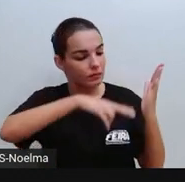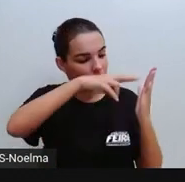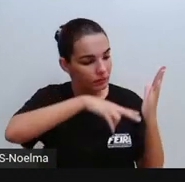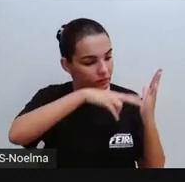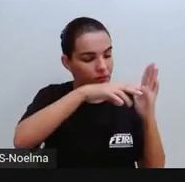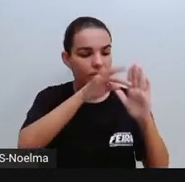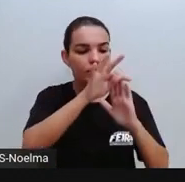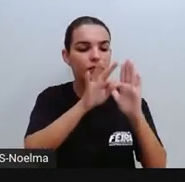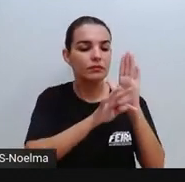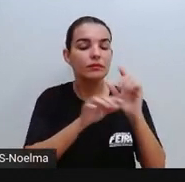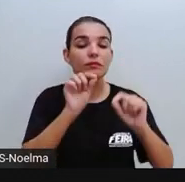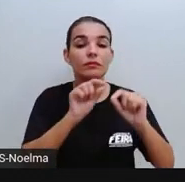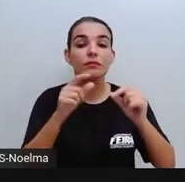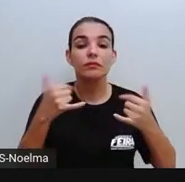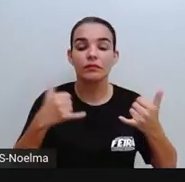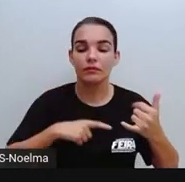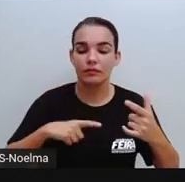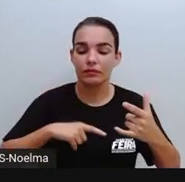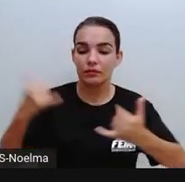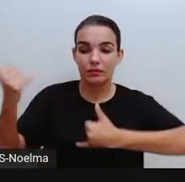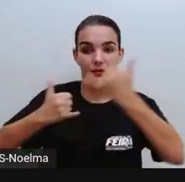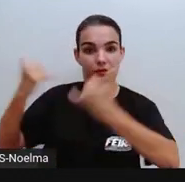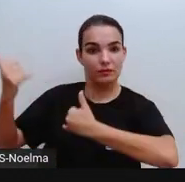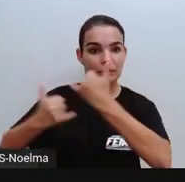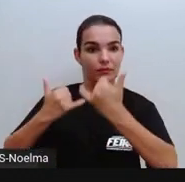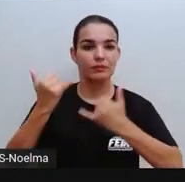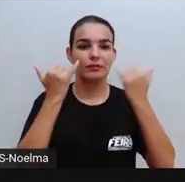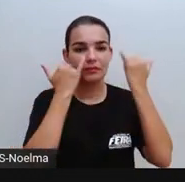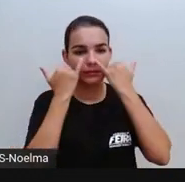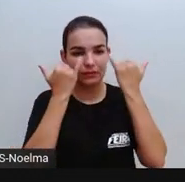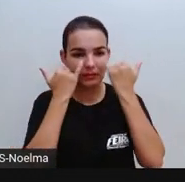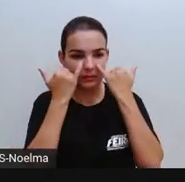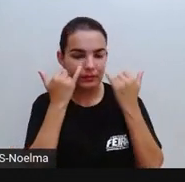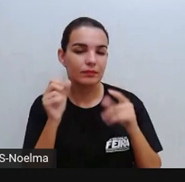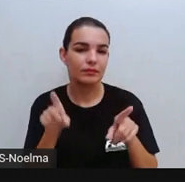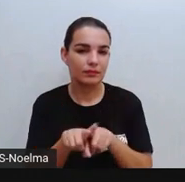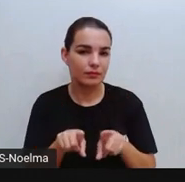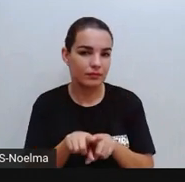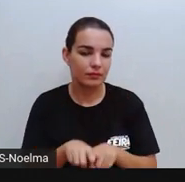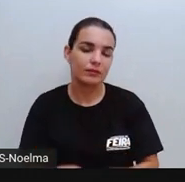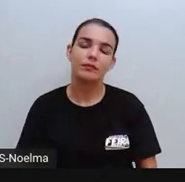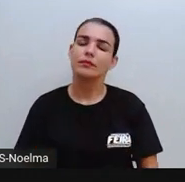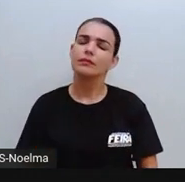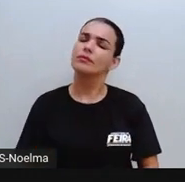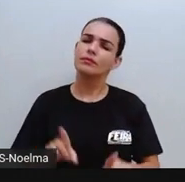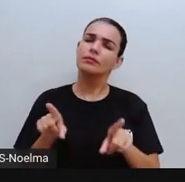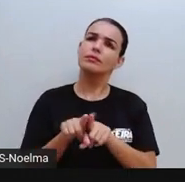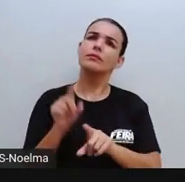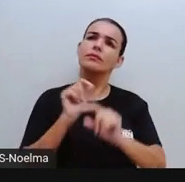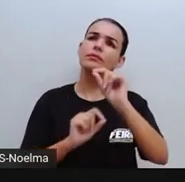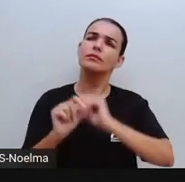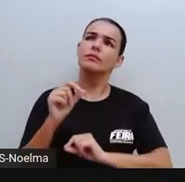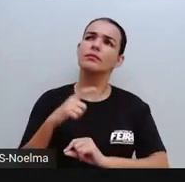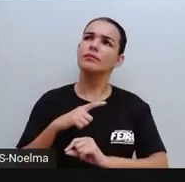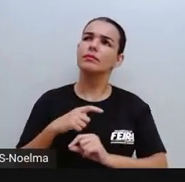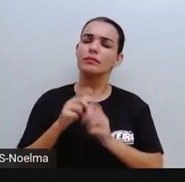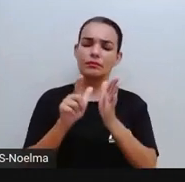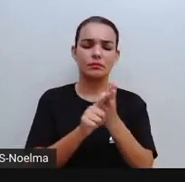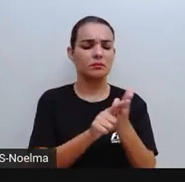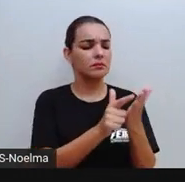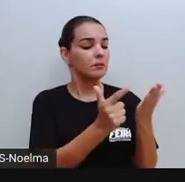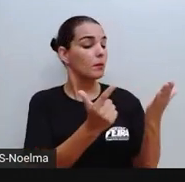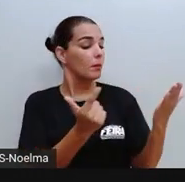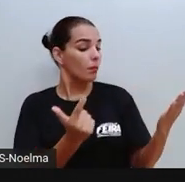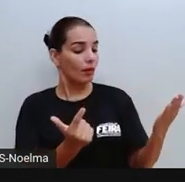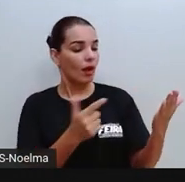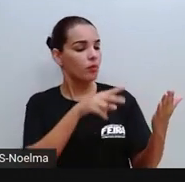texto para que para ficar informado tá E aí você pode me falar assim prova mas quando a gente abre o